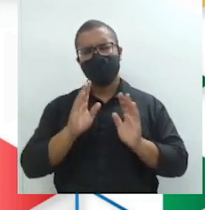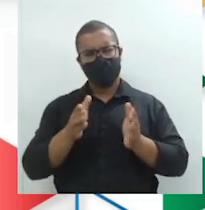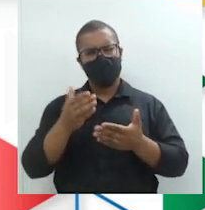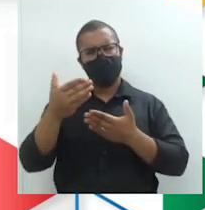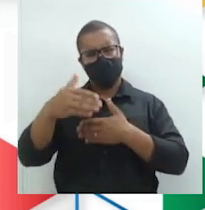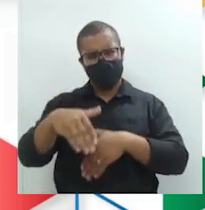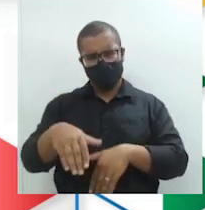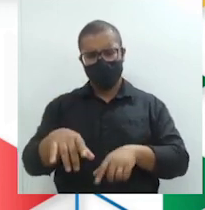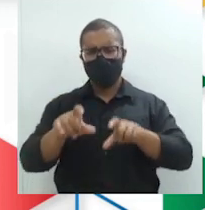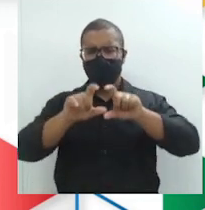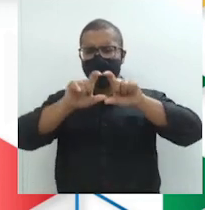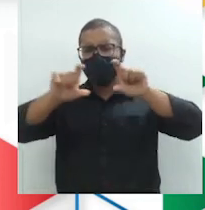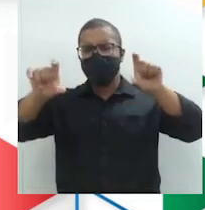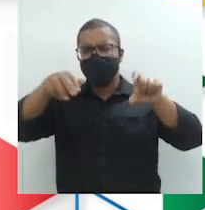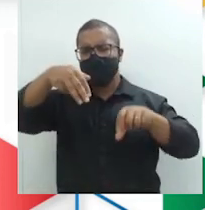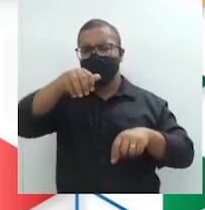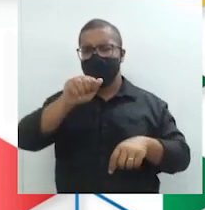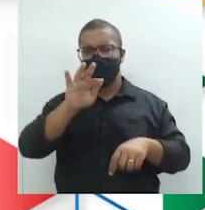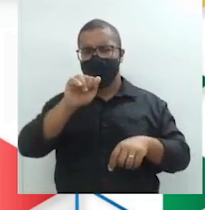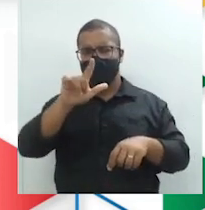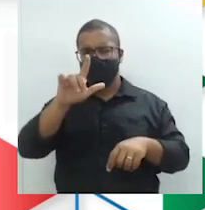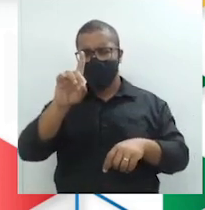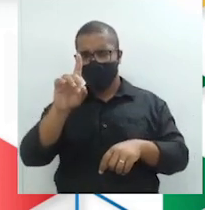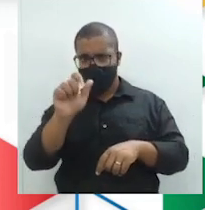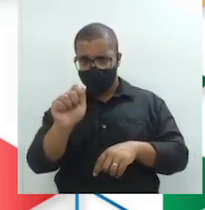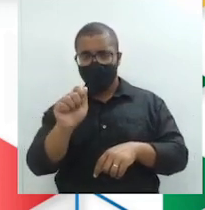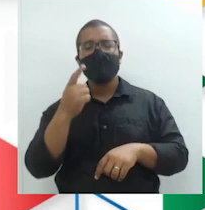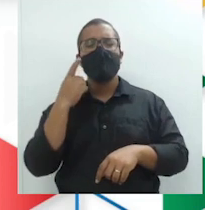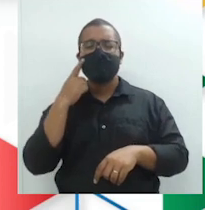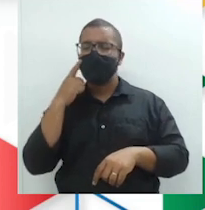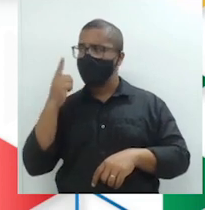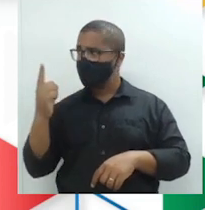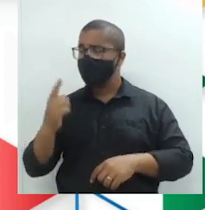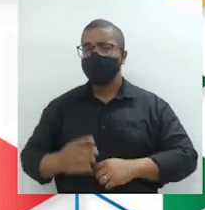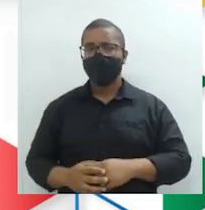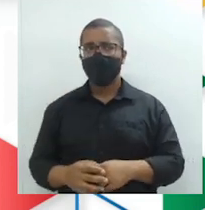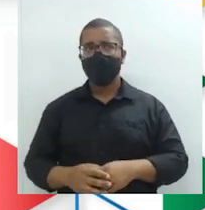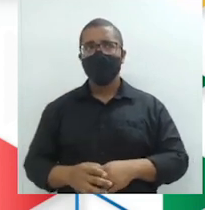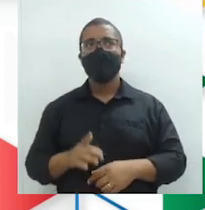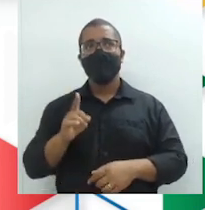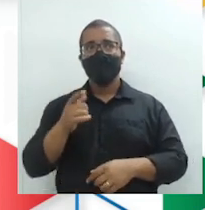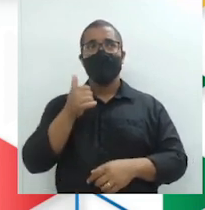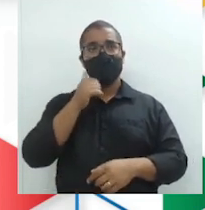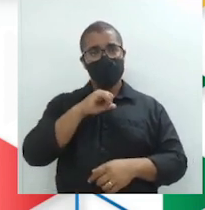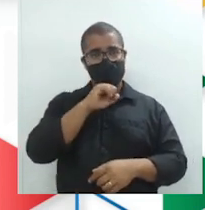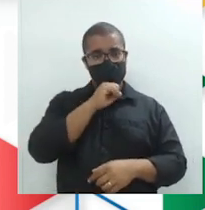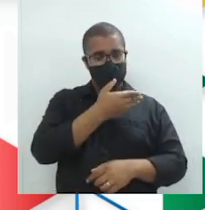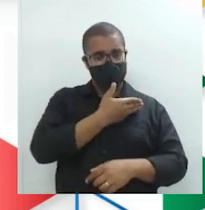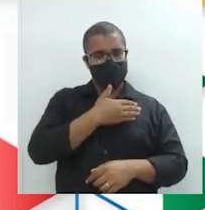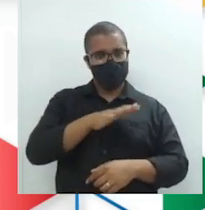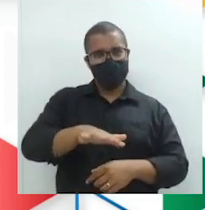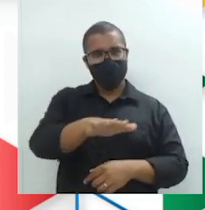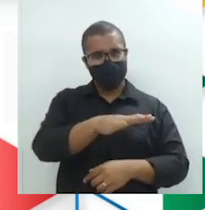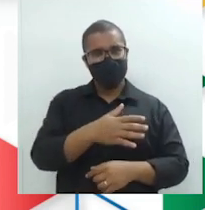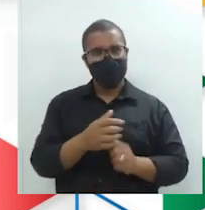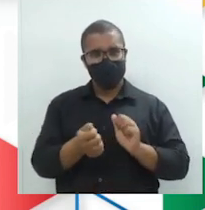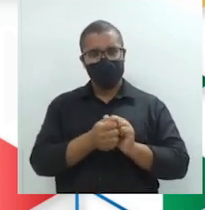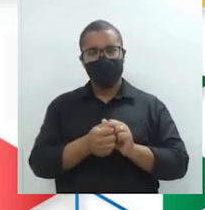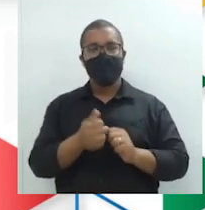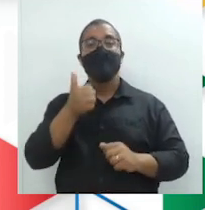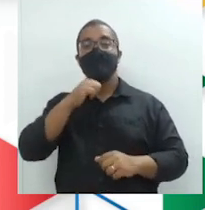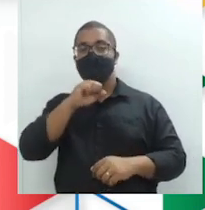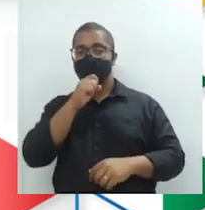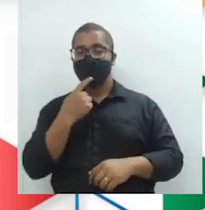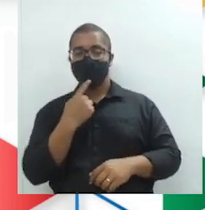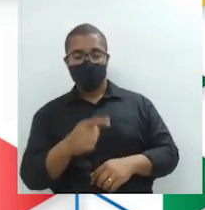prova com a tirinha de Mafalda. Vamos conhecê-la. Veja só, Mafalda, a mãe e os amiguinhos. Justamente diz, a mãe